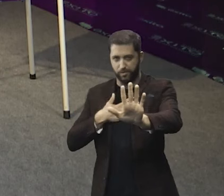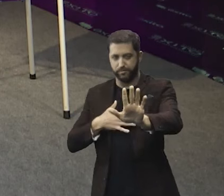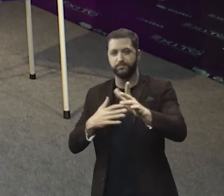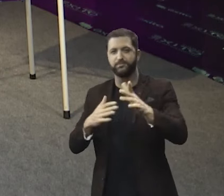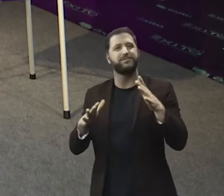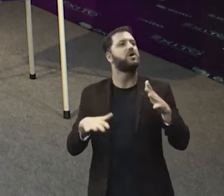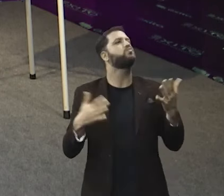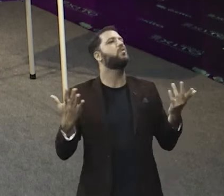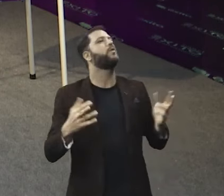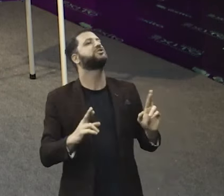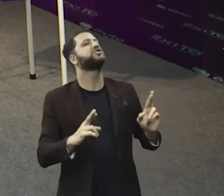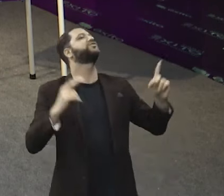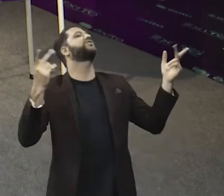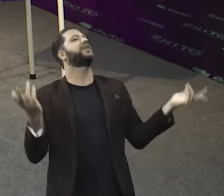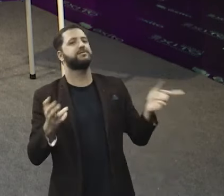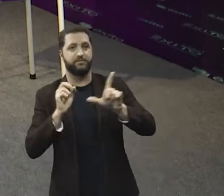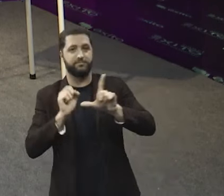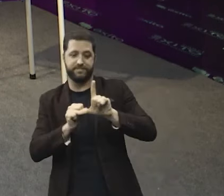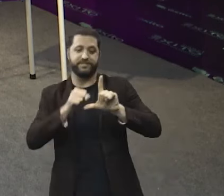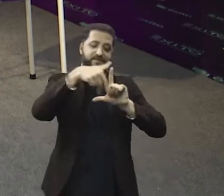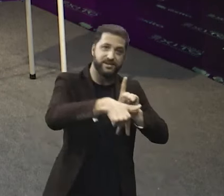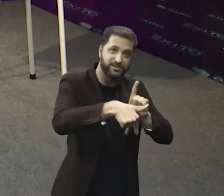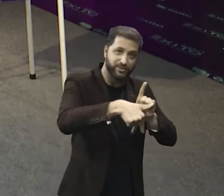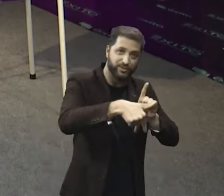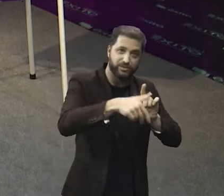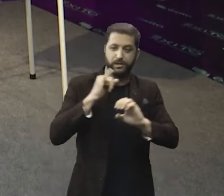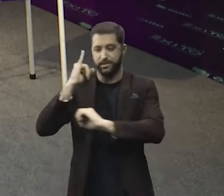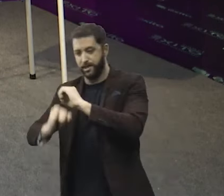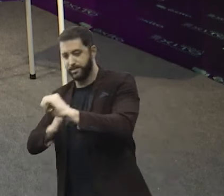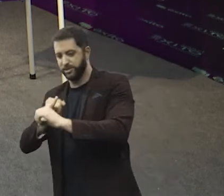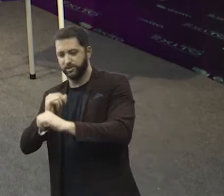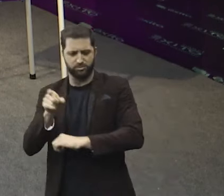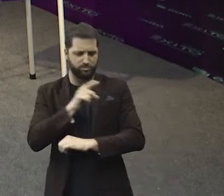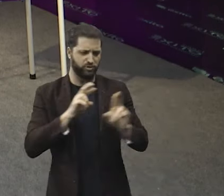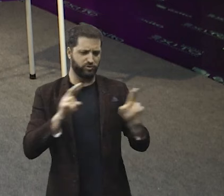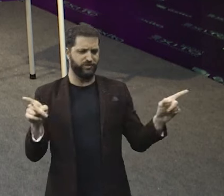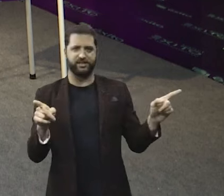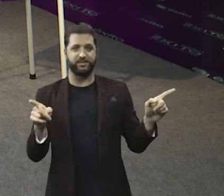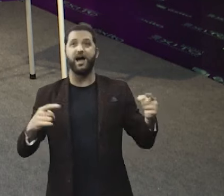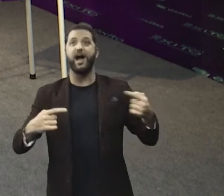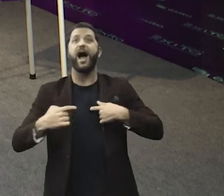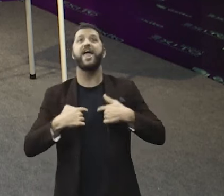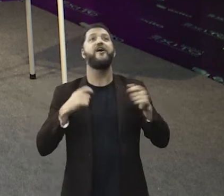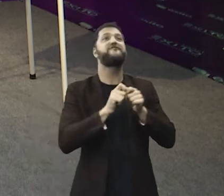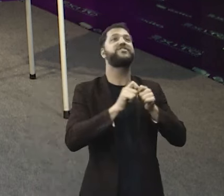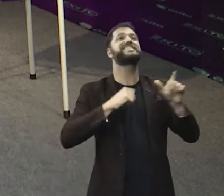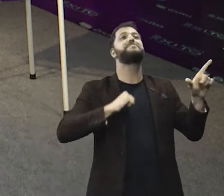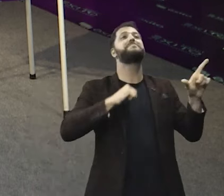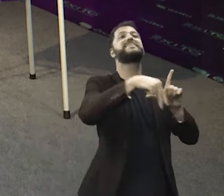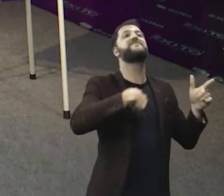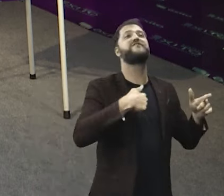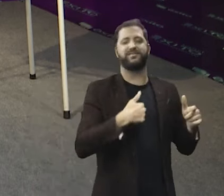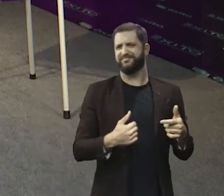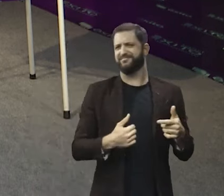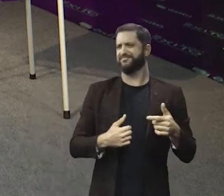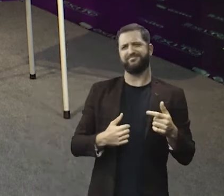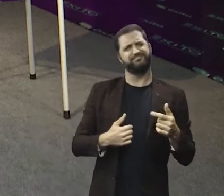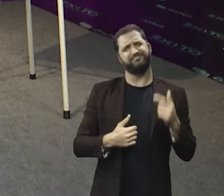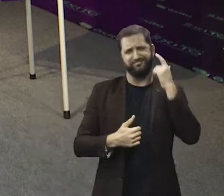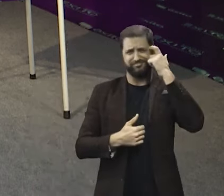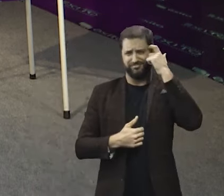hoje entre a internet e o metavers porque tem muita gente dizendo Ah eu fiz metaverso disso eu fiz não fez metaverso nenhum na realidade estão ainda